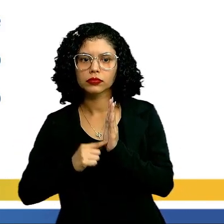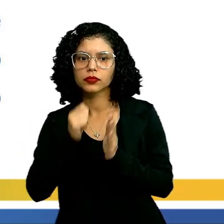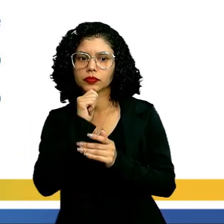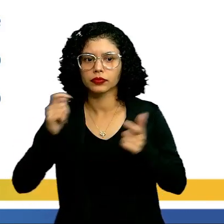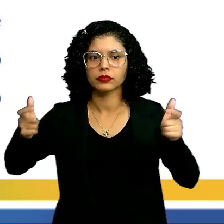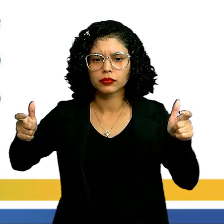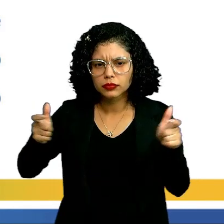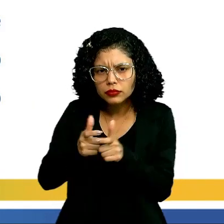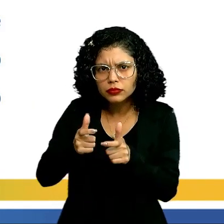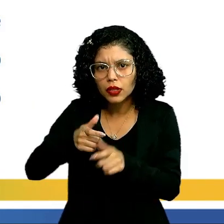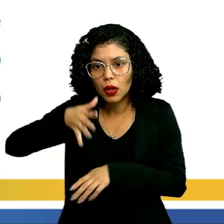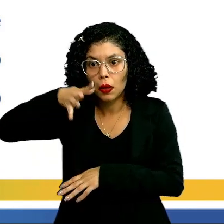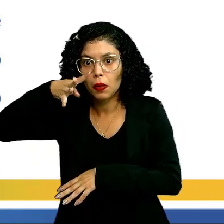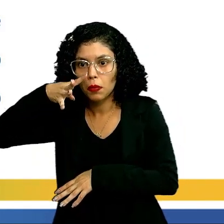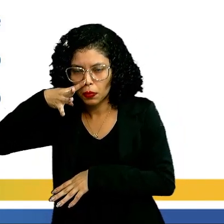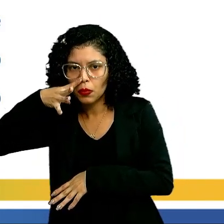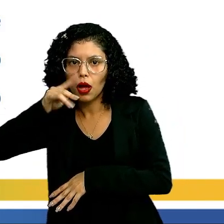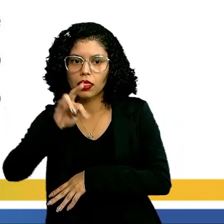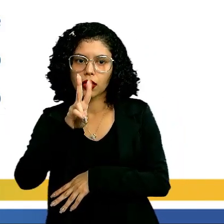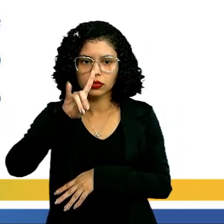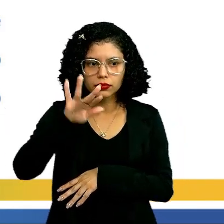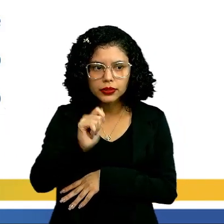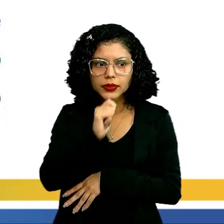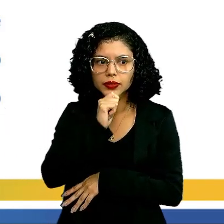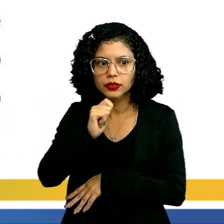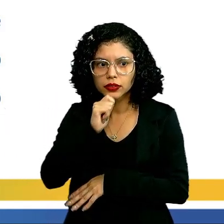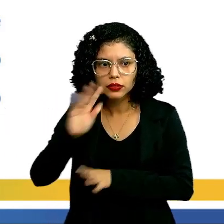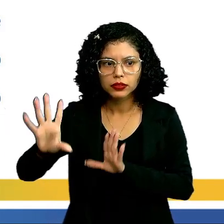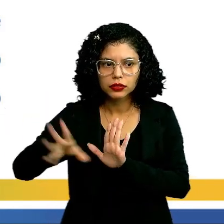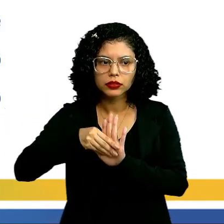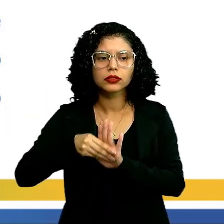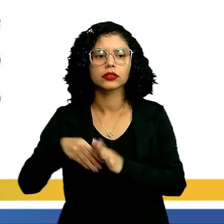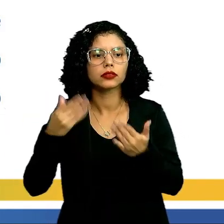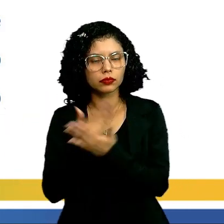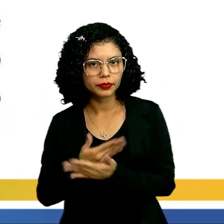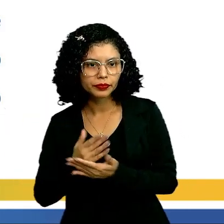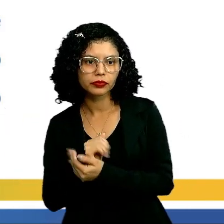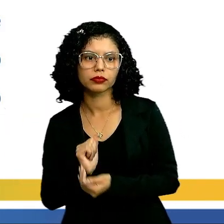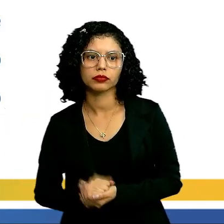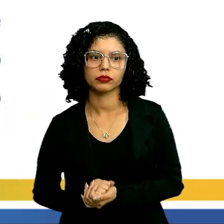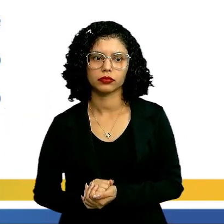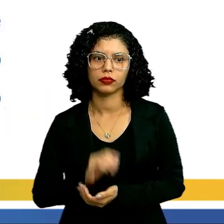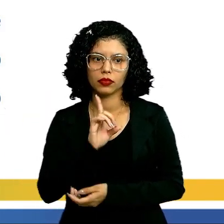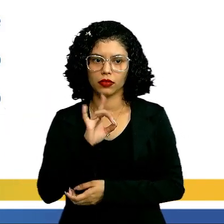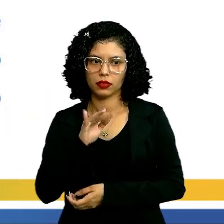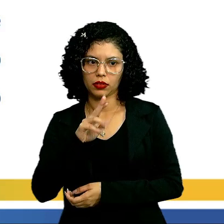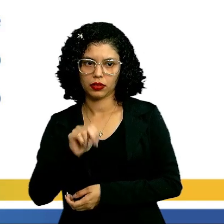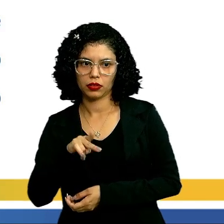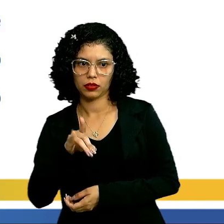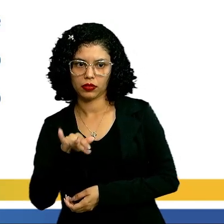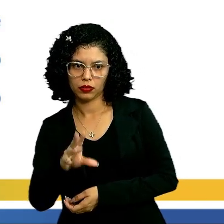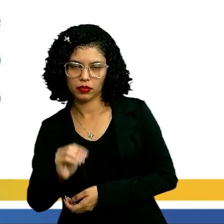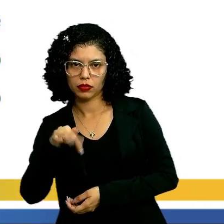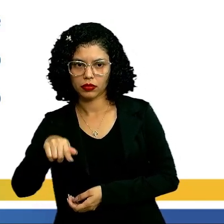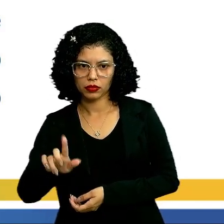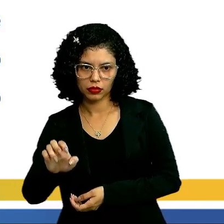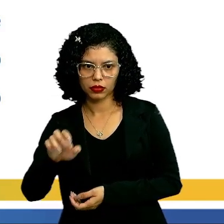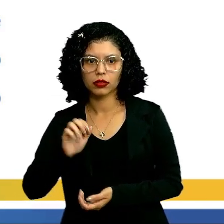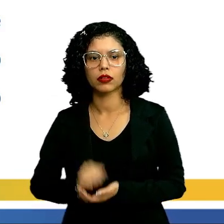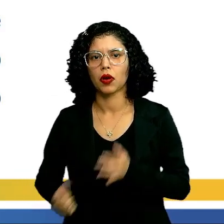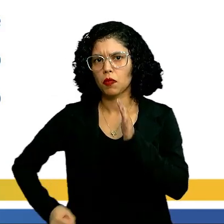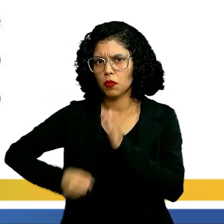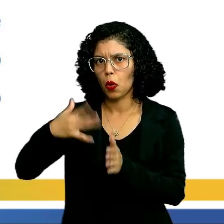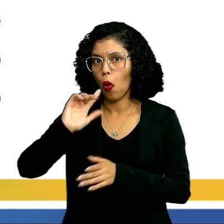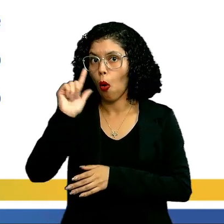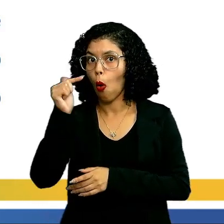de reduzir a atratividade das aplicações conservadoras, vírgula, de modo